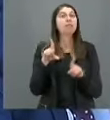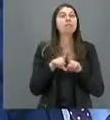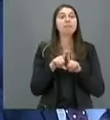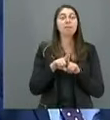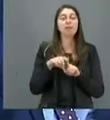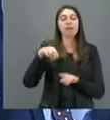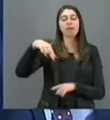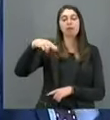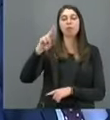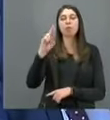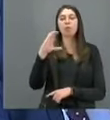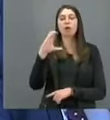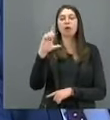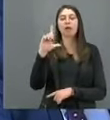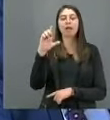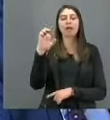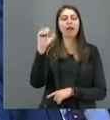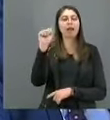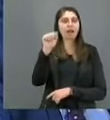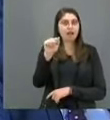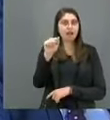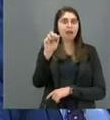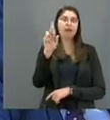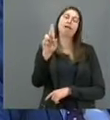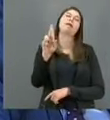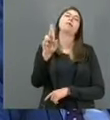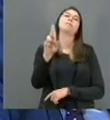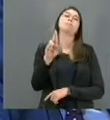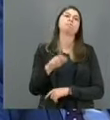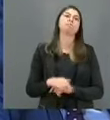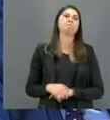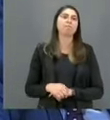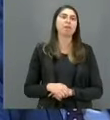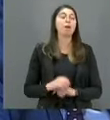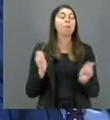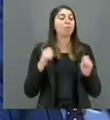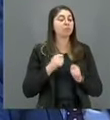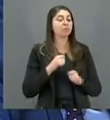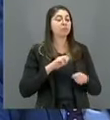nuclear, possa continuar nos dominando.